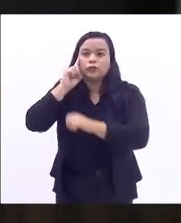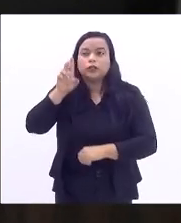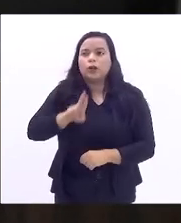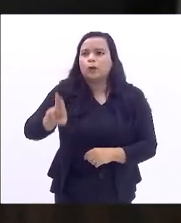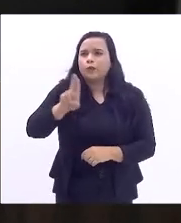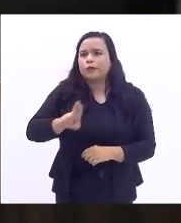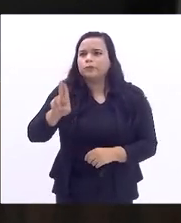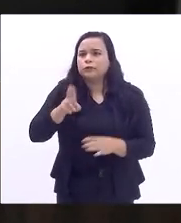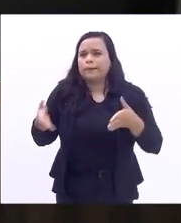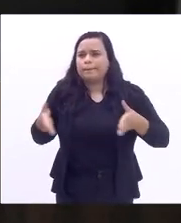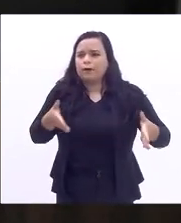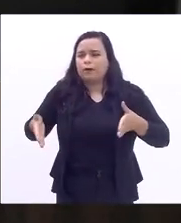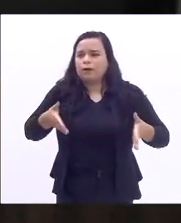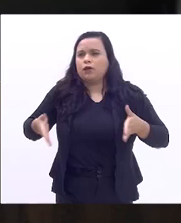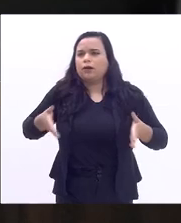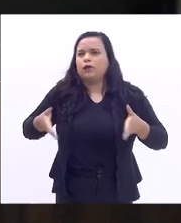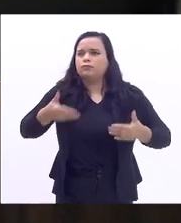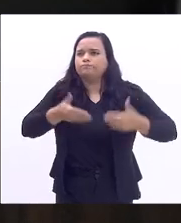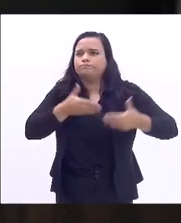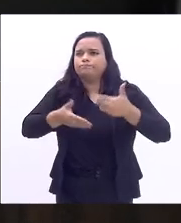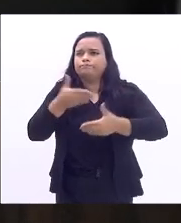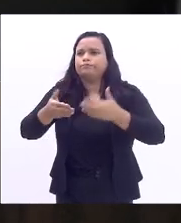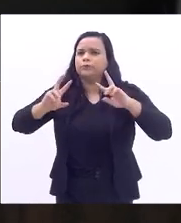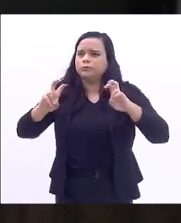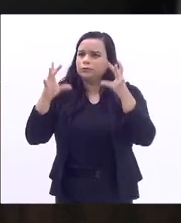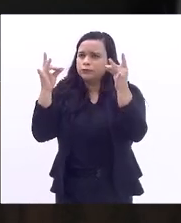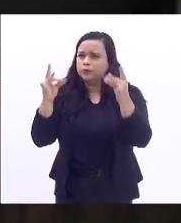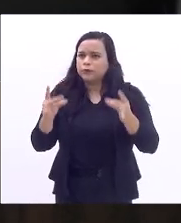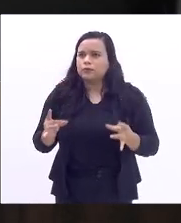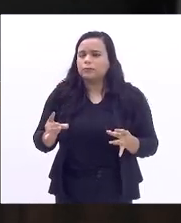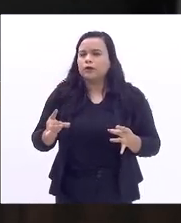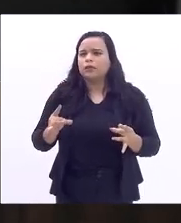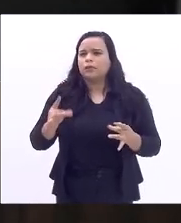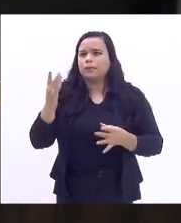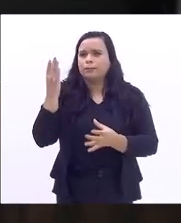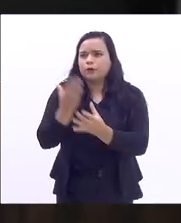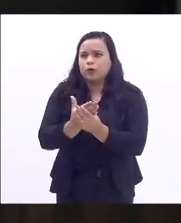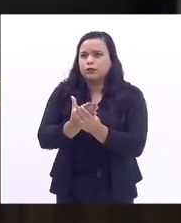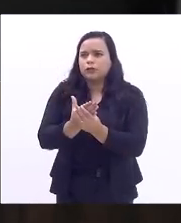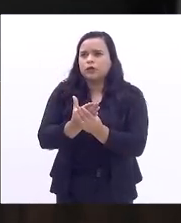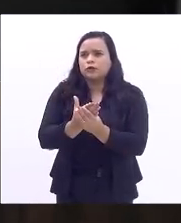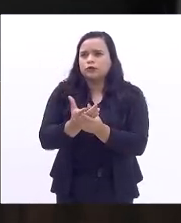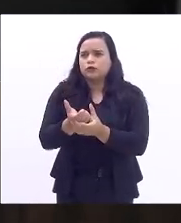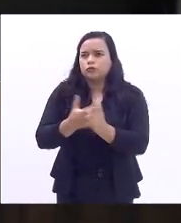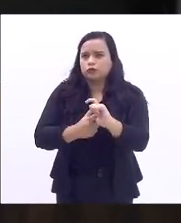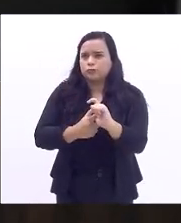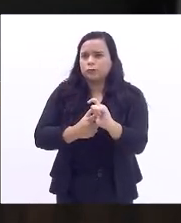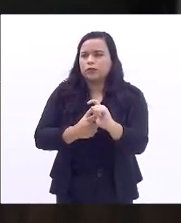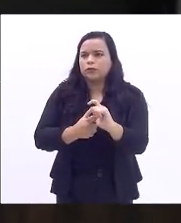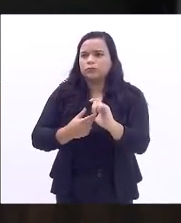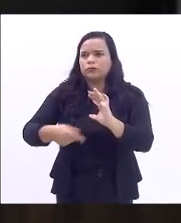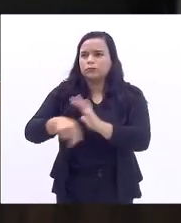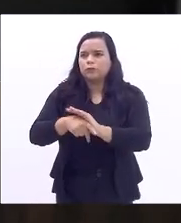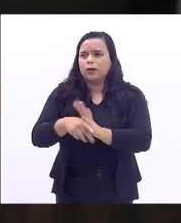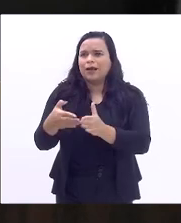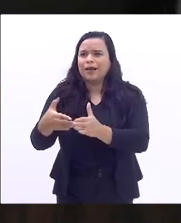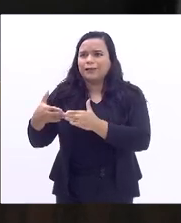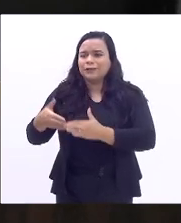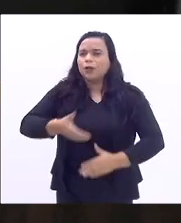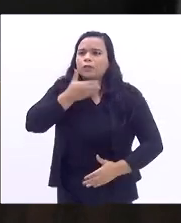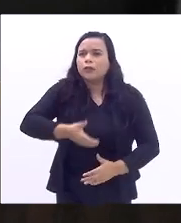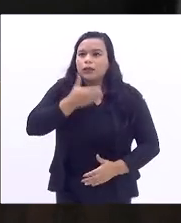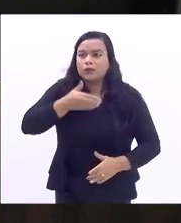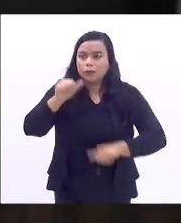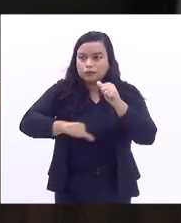dos prazos processuais que especifica e suspende a tramitação dos processos específica durante o recesso de Natal